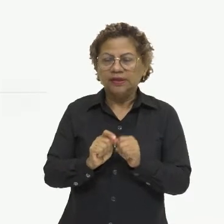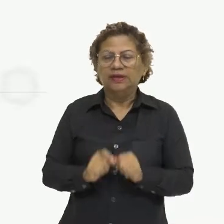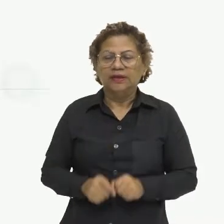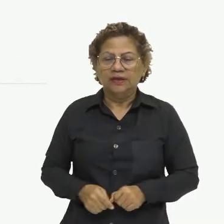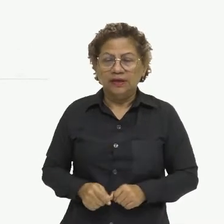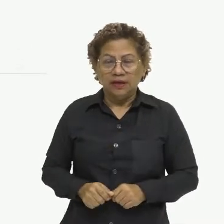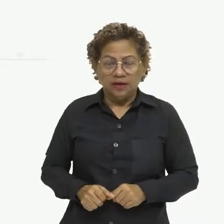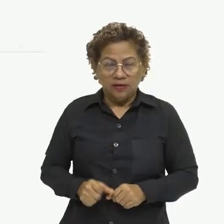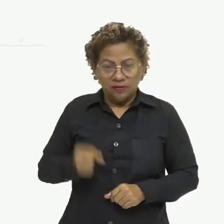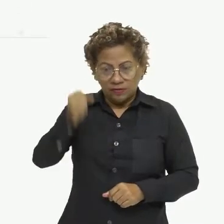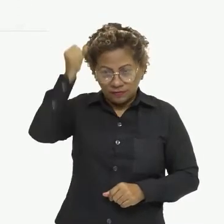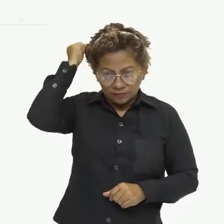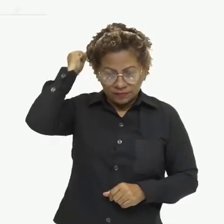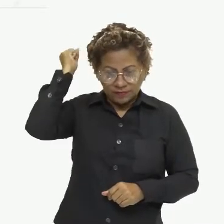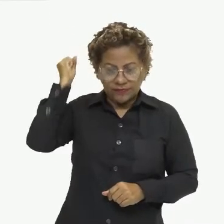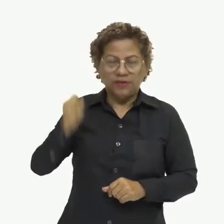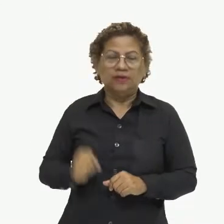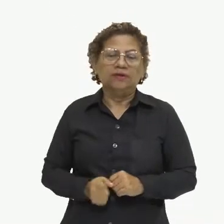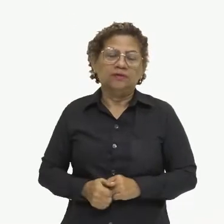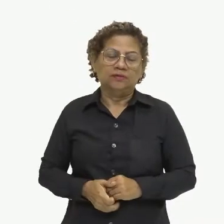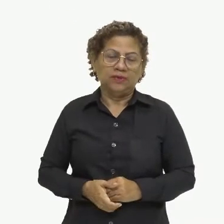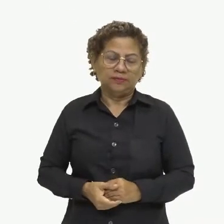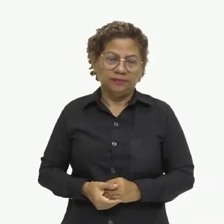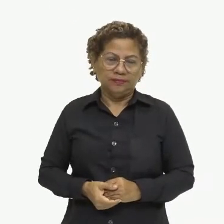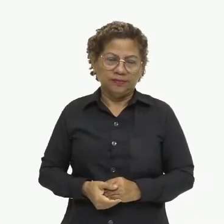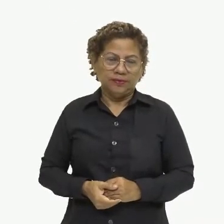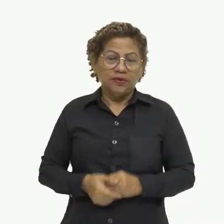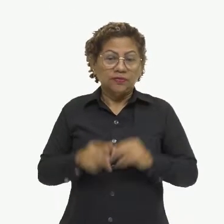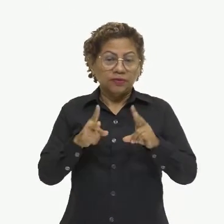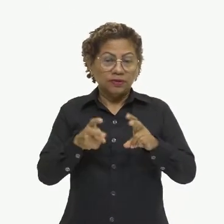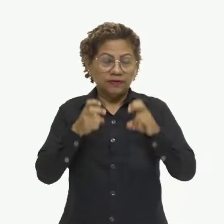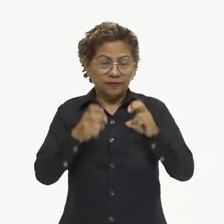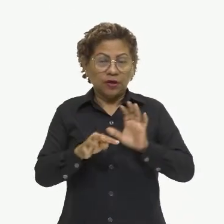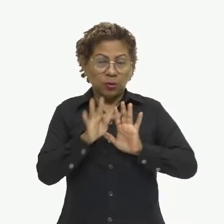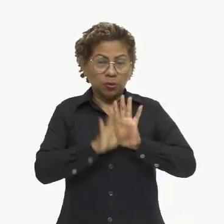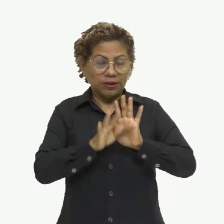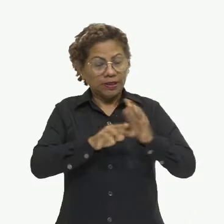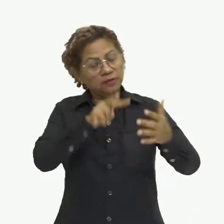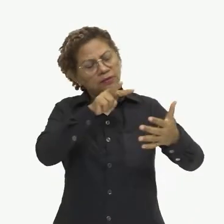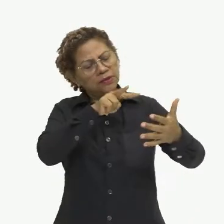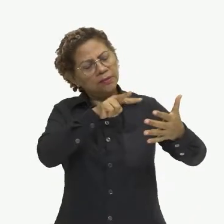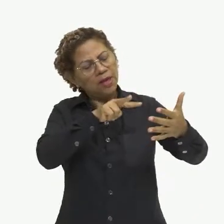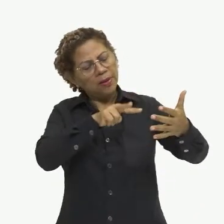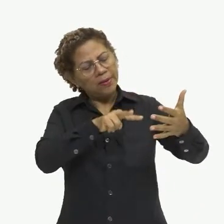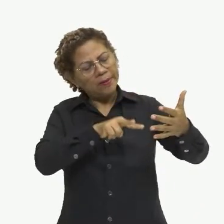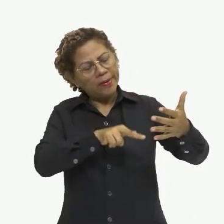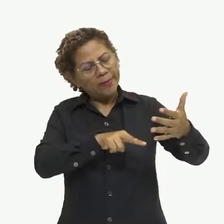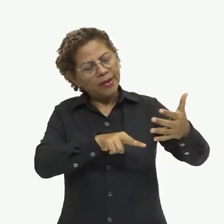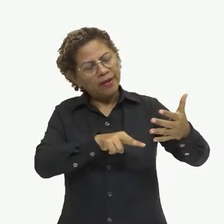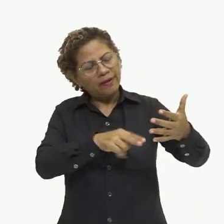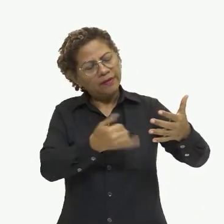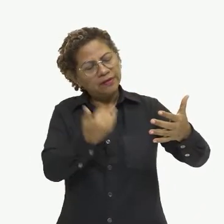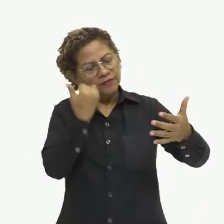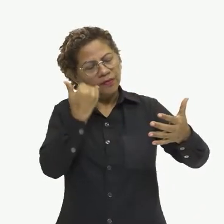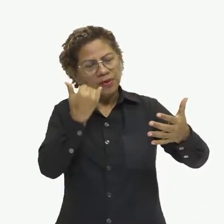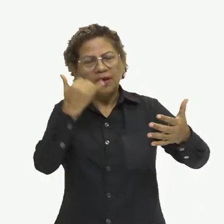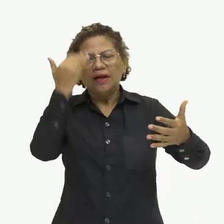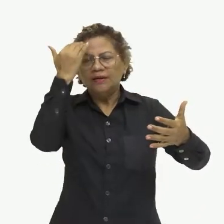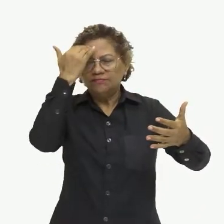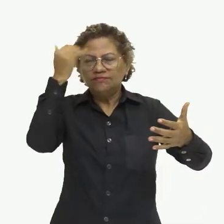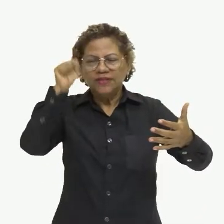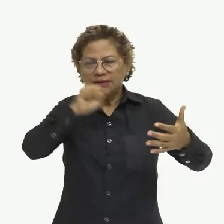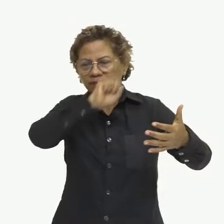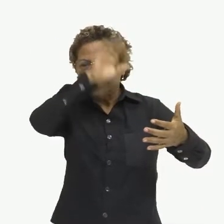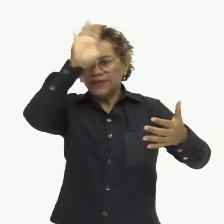no título do texto jornalístico, você já consegue entender do que se trata. Então, nós temos aqui